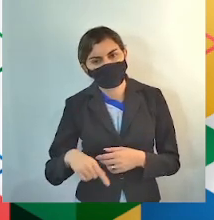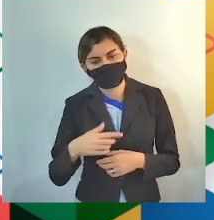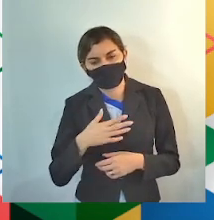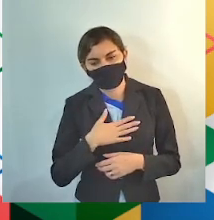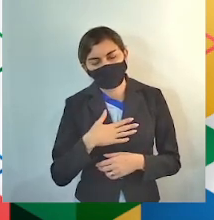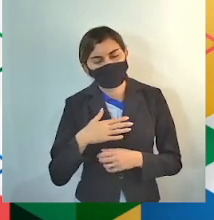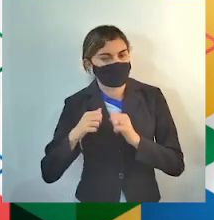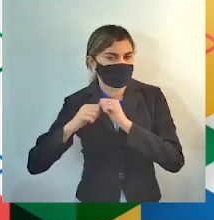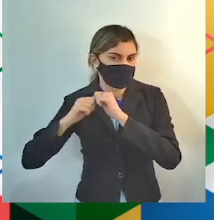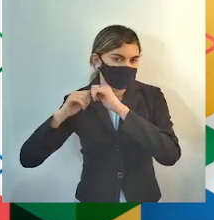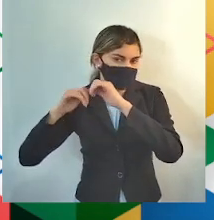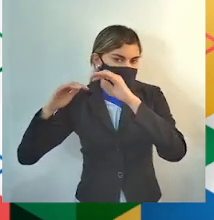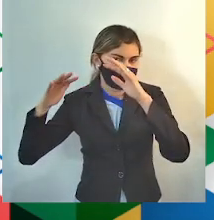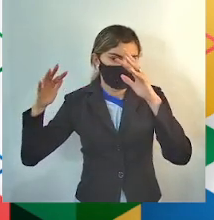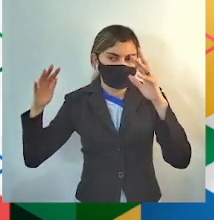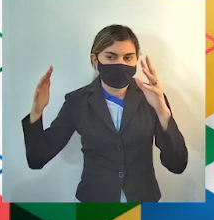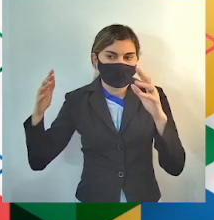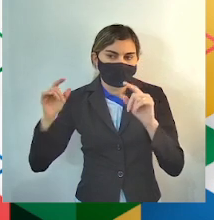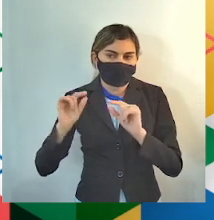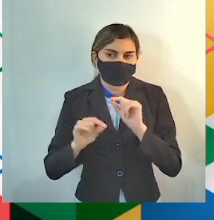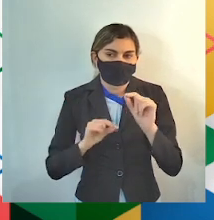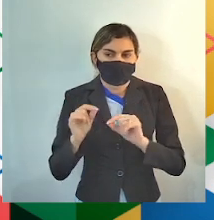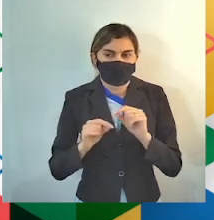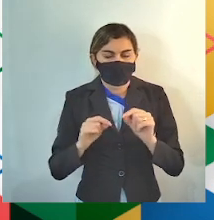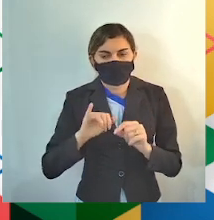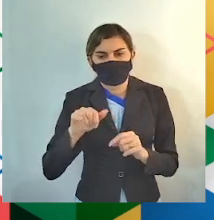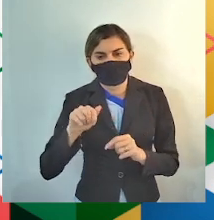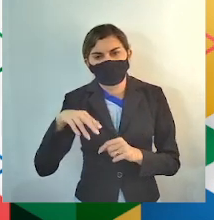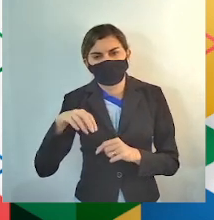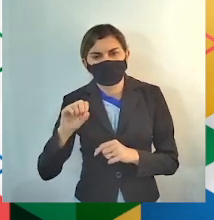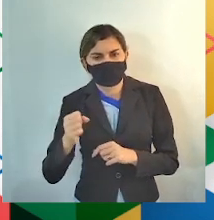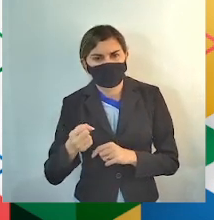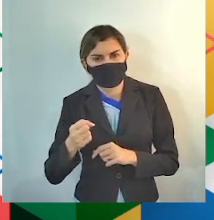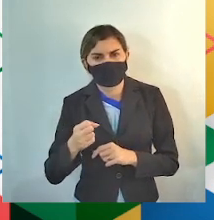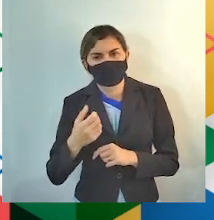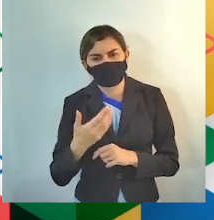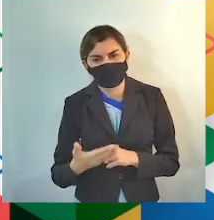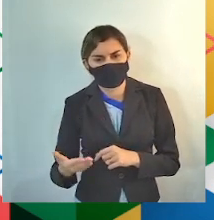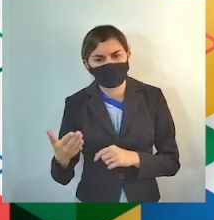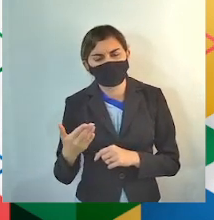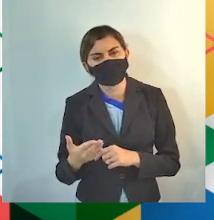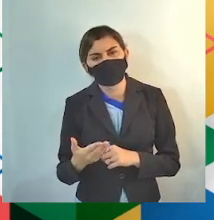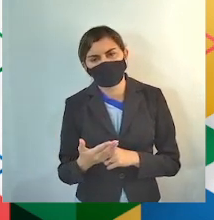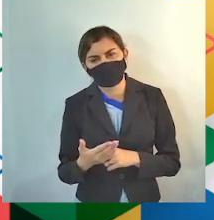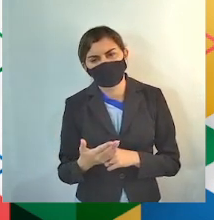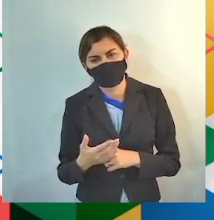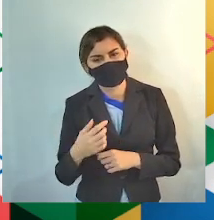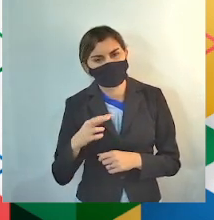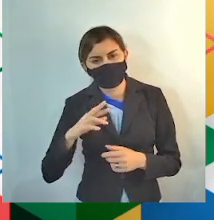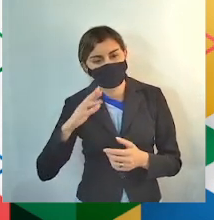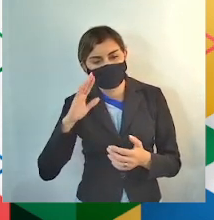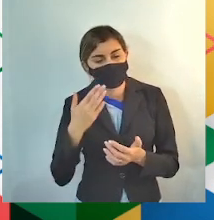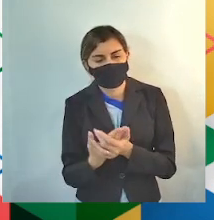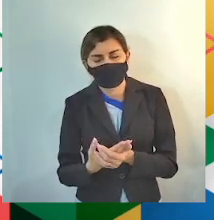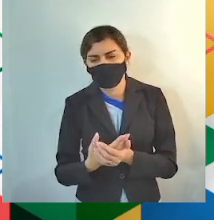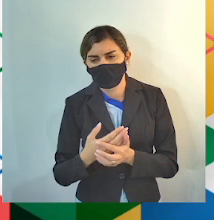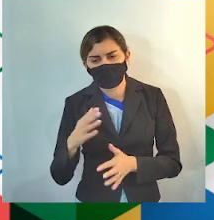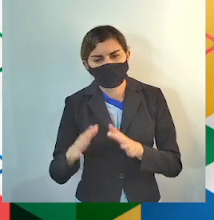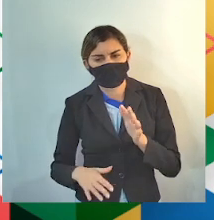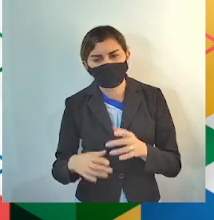meu sonho. O sonho de quem? De Jane. And I know it possible. Eu não acredito na